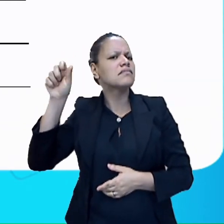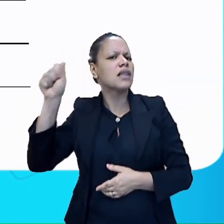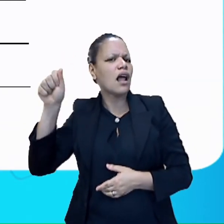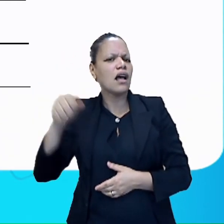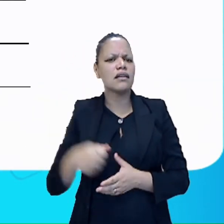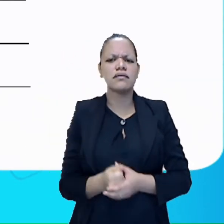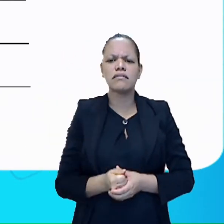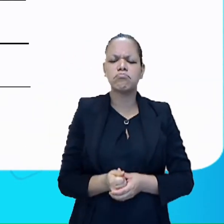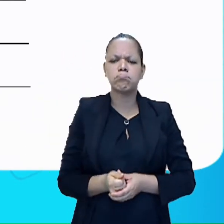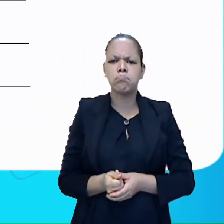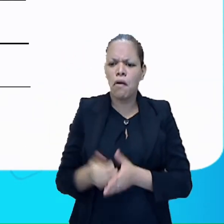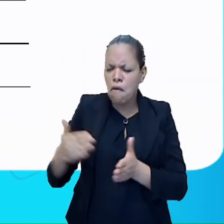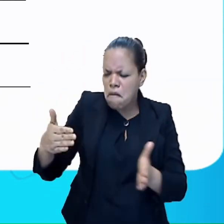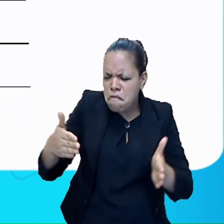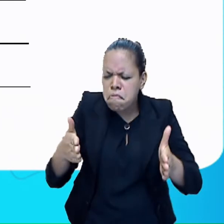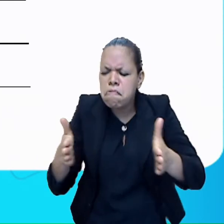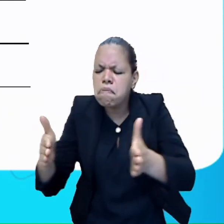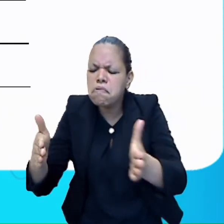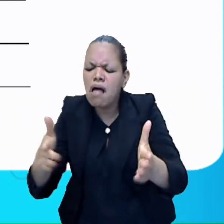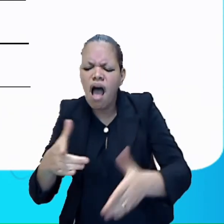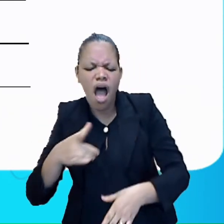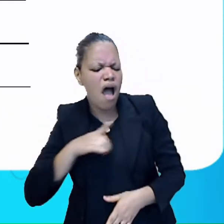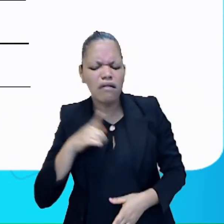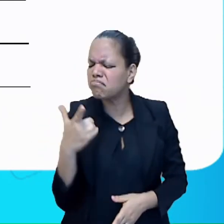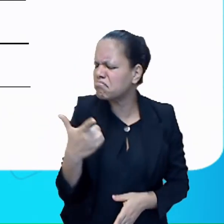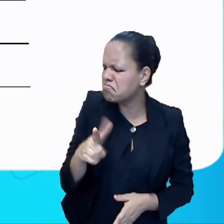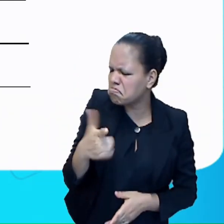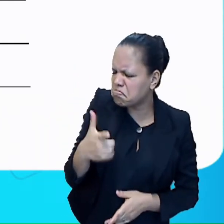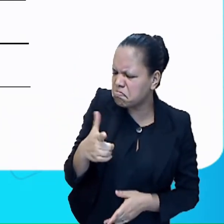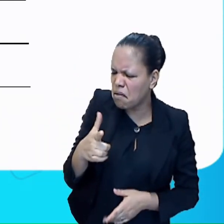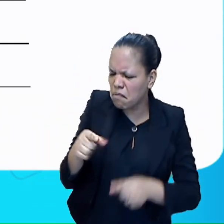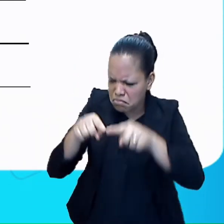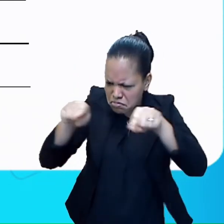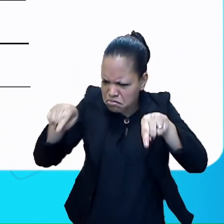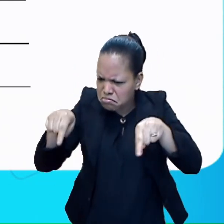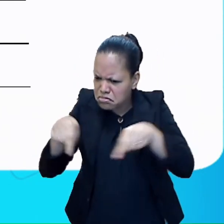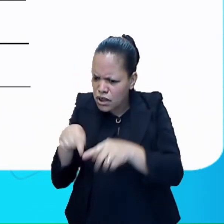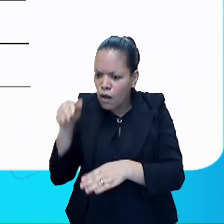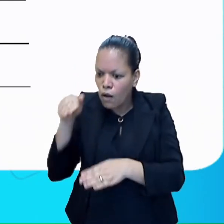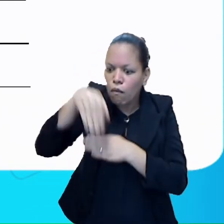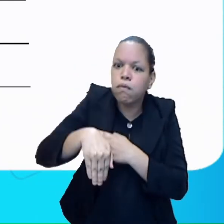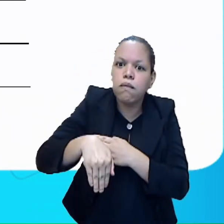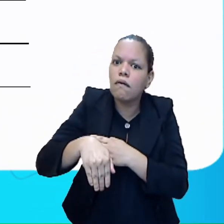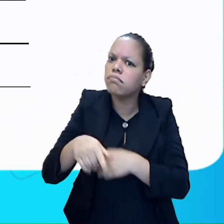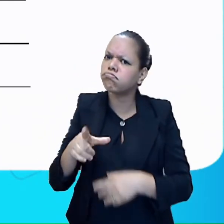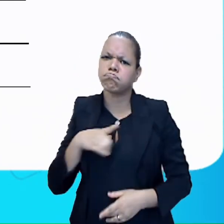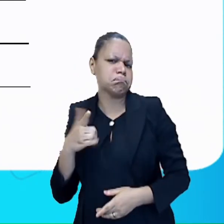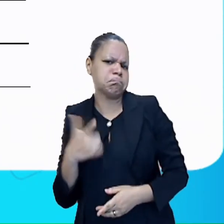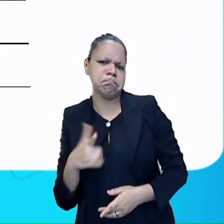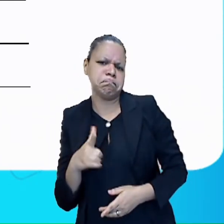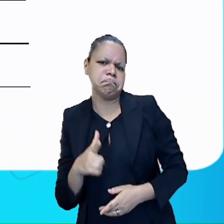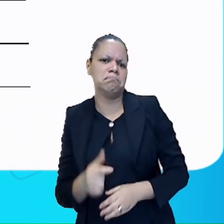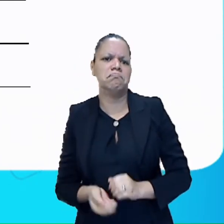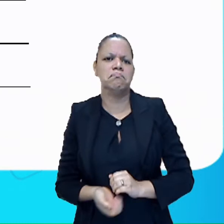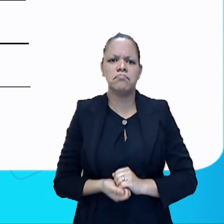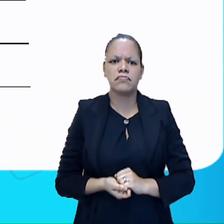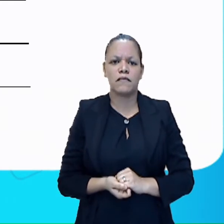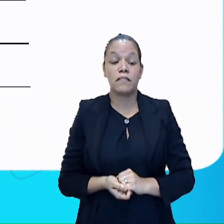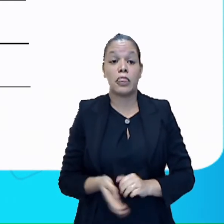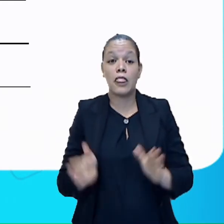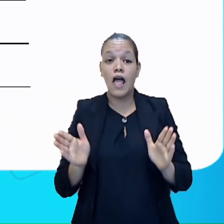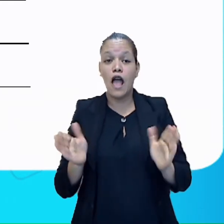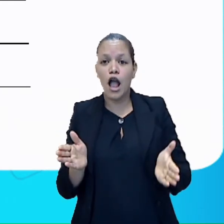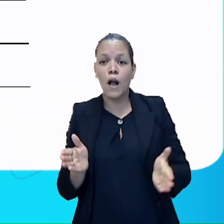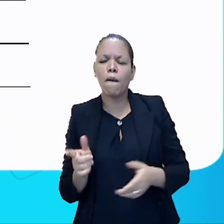também é uma palavra. A árvore é muito antiga. Agora nós vamos identificar